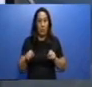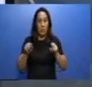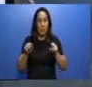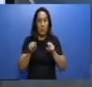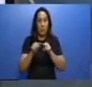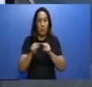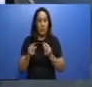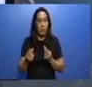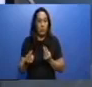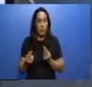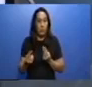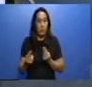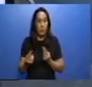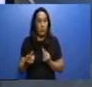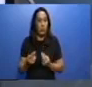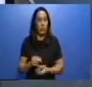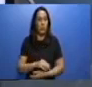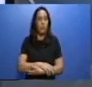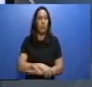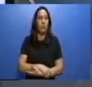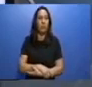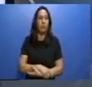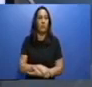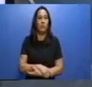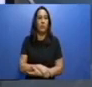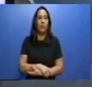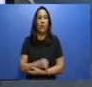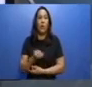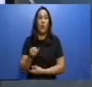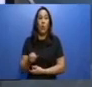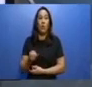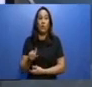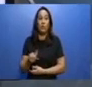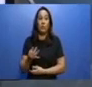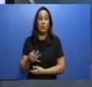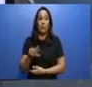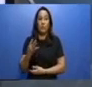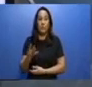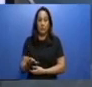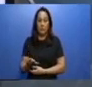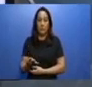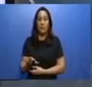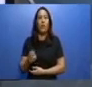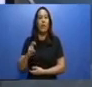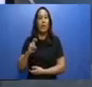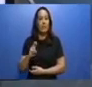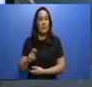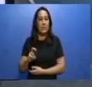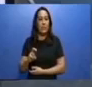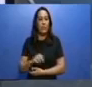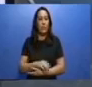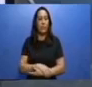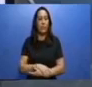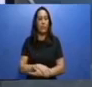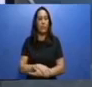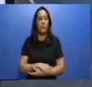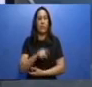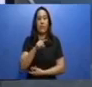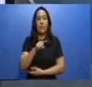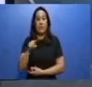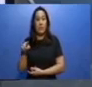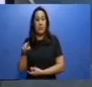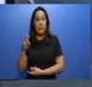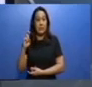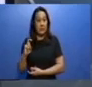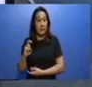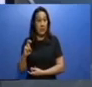os lados. Aqui a professora fez assim, ó. 1, 2, 3, 4, 5. Então, se eu fiz 5